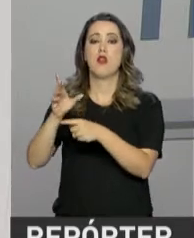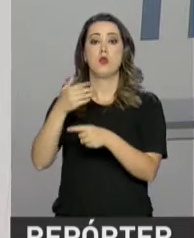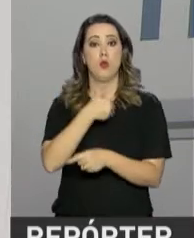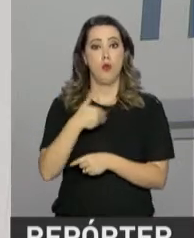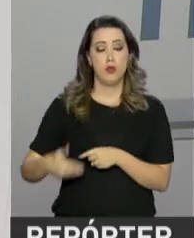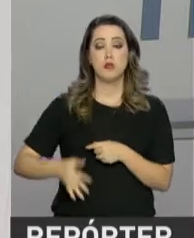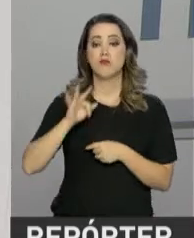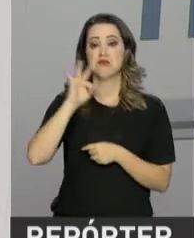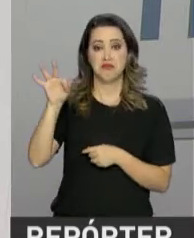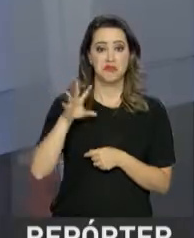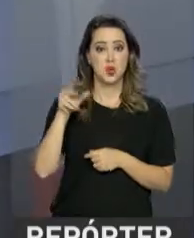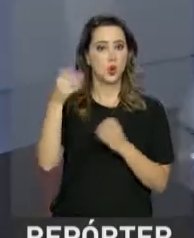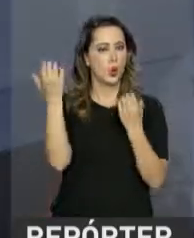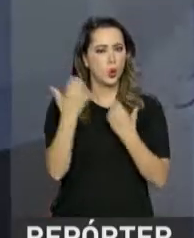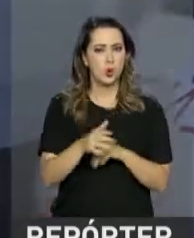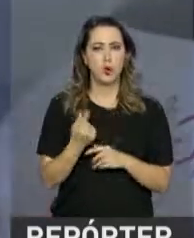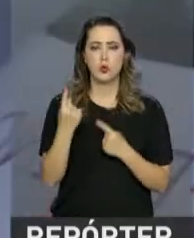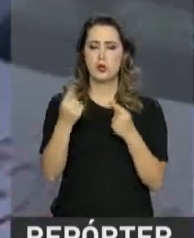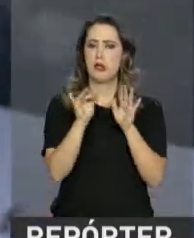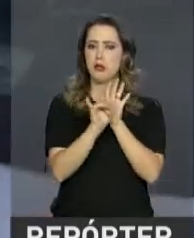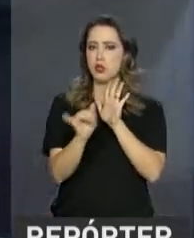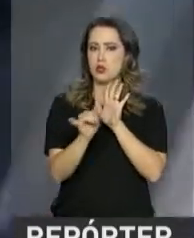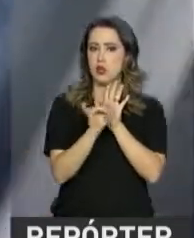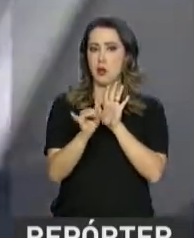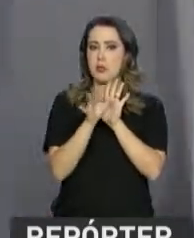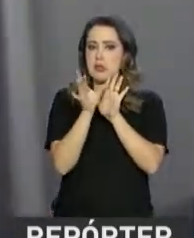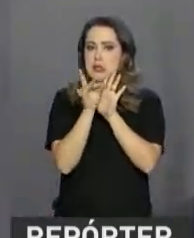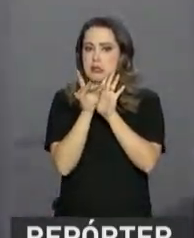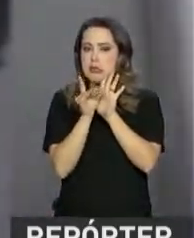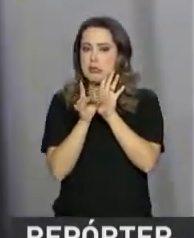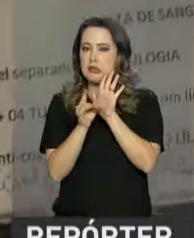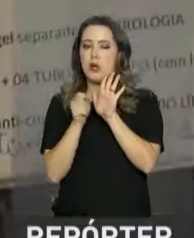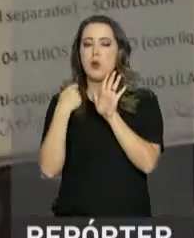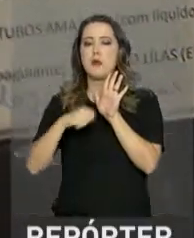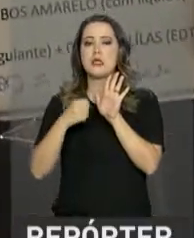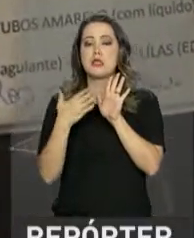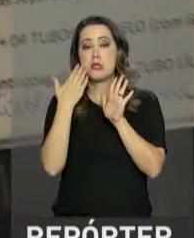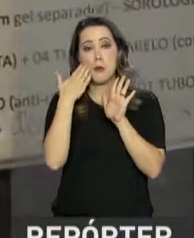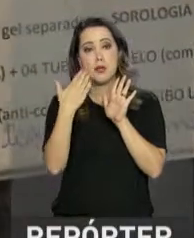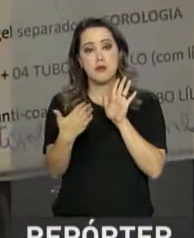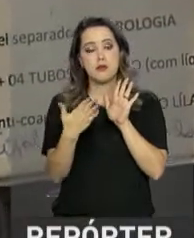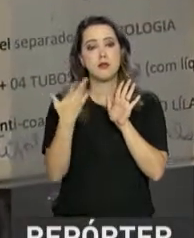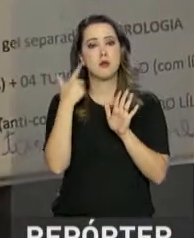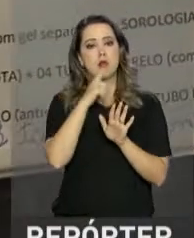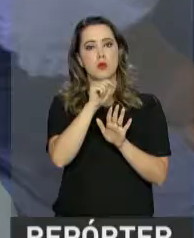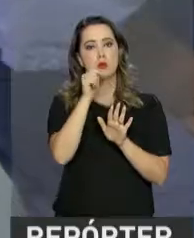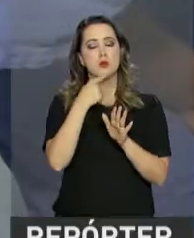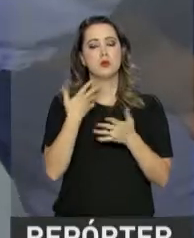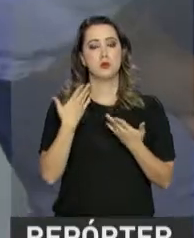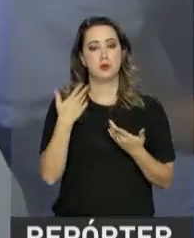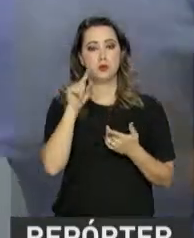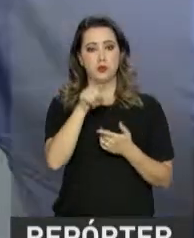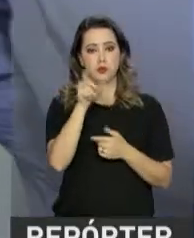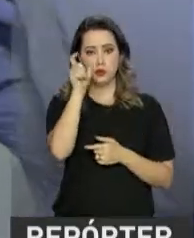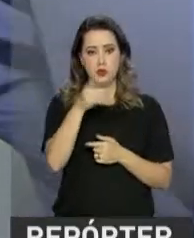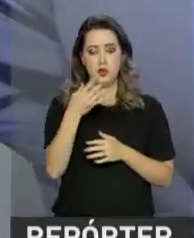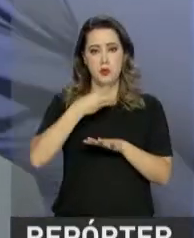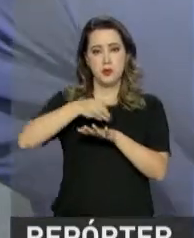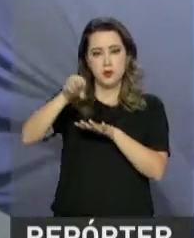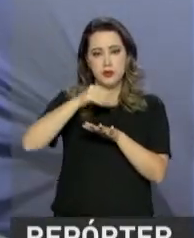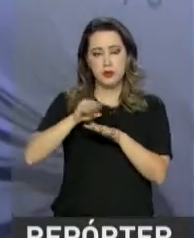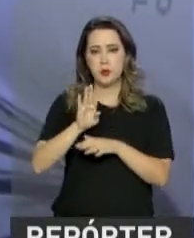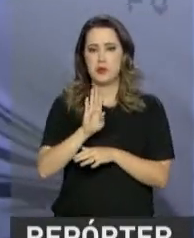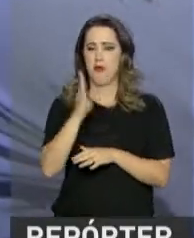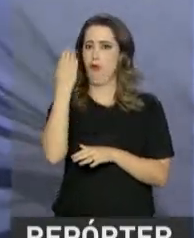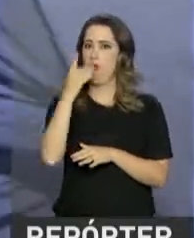o edital de cada concurso deverá detalhar os requisitos para a obtenção do benefício quem apresentar informação